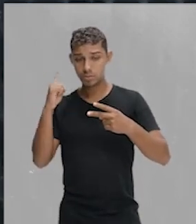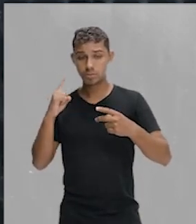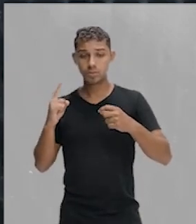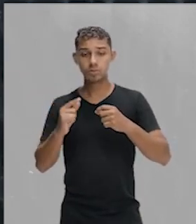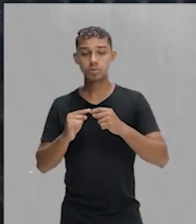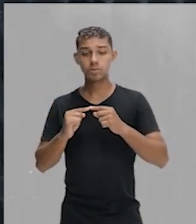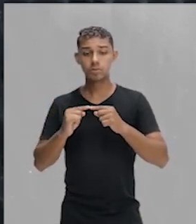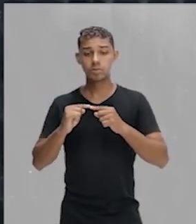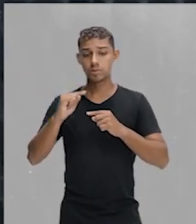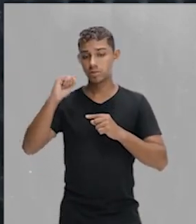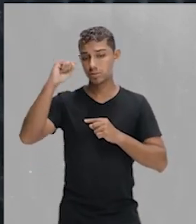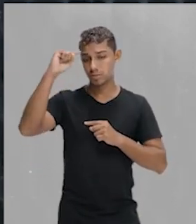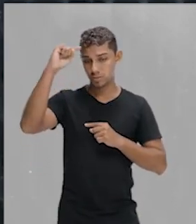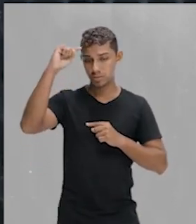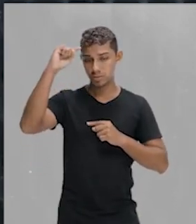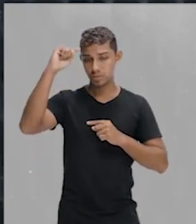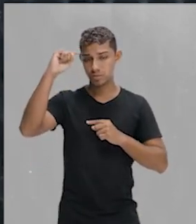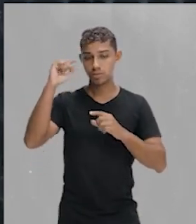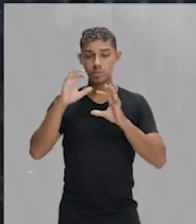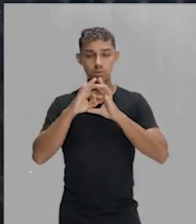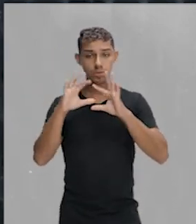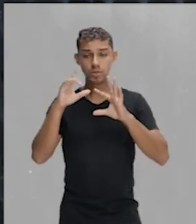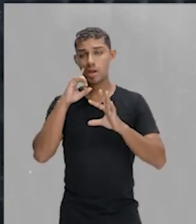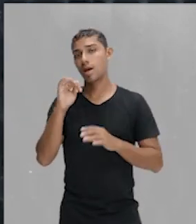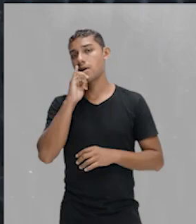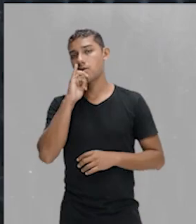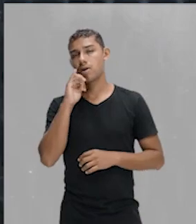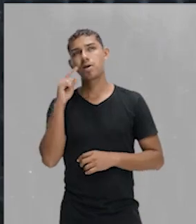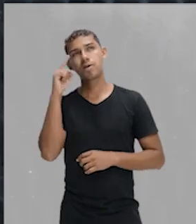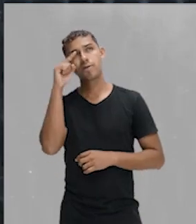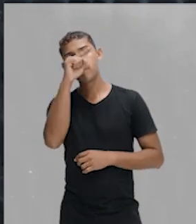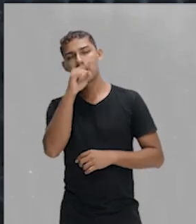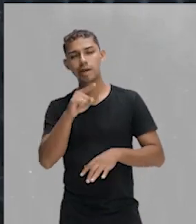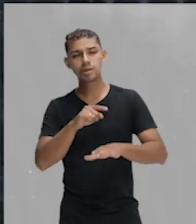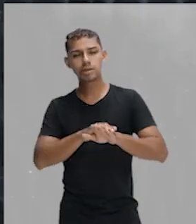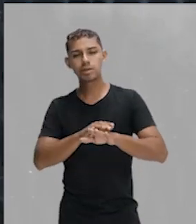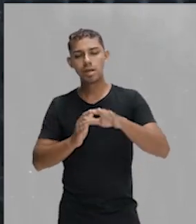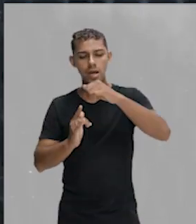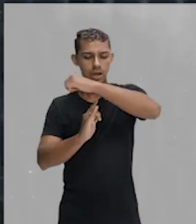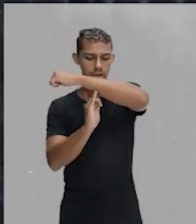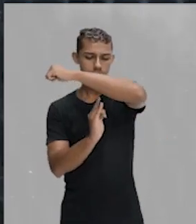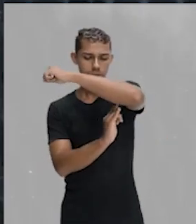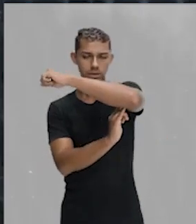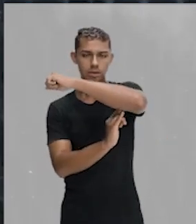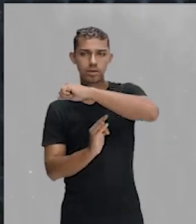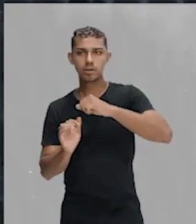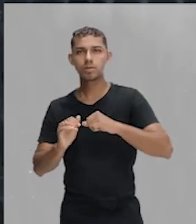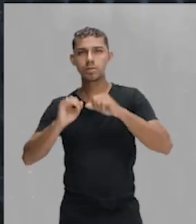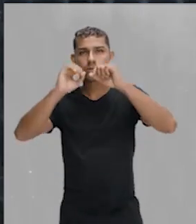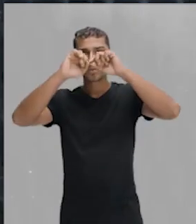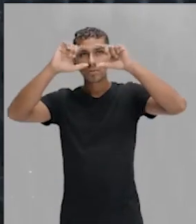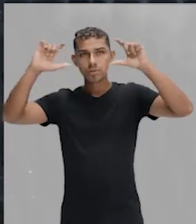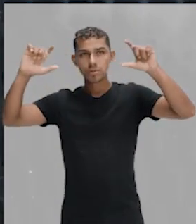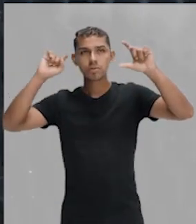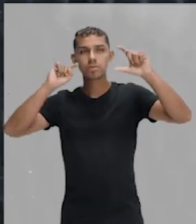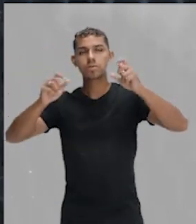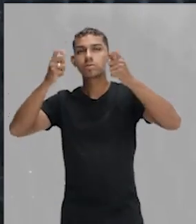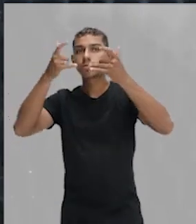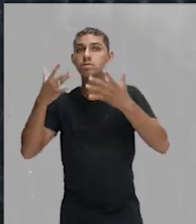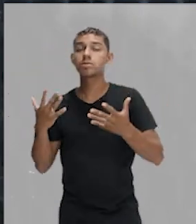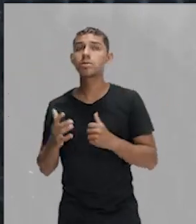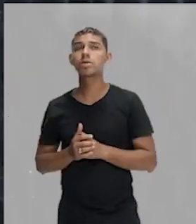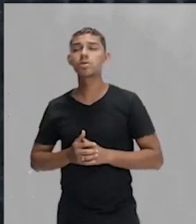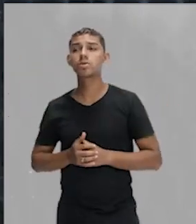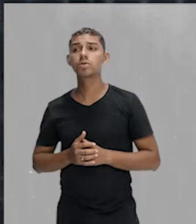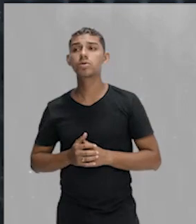livre. Nós vemos aqui nos elevados da Coab, da Coama, tá? Tem uma placa lá em cima,